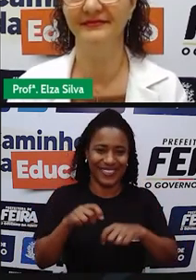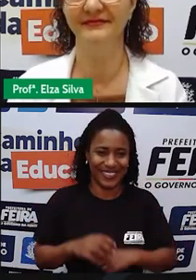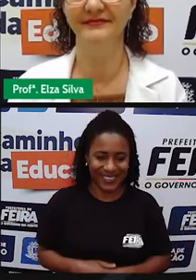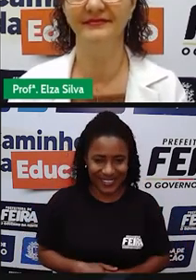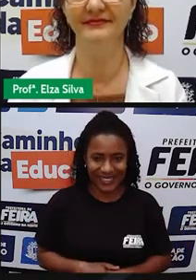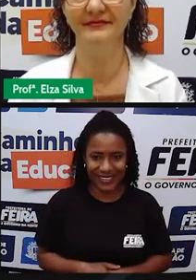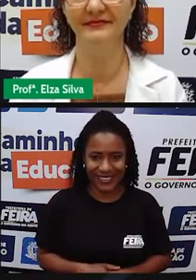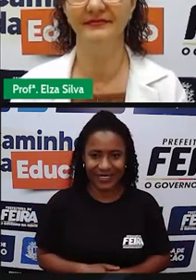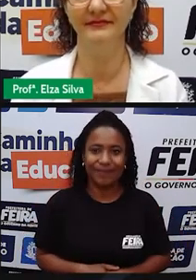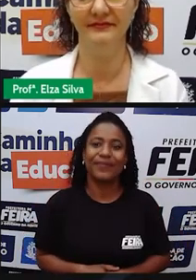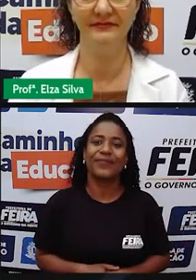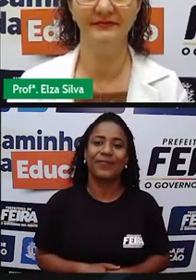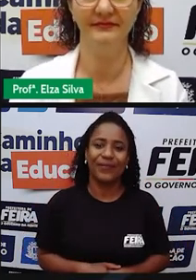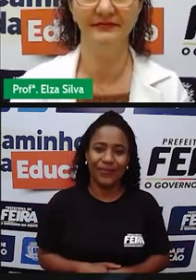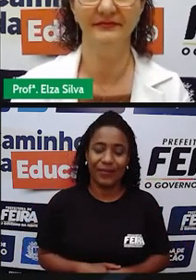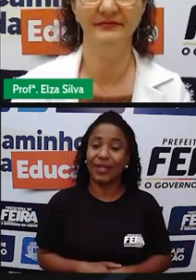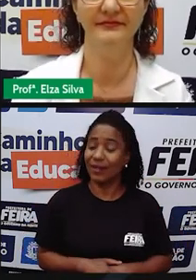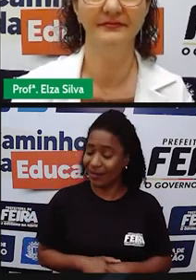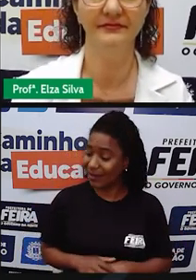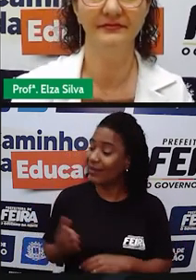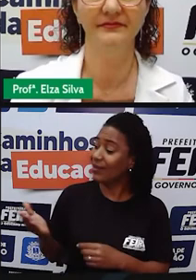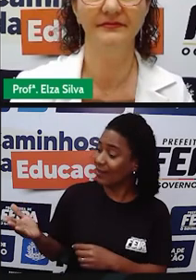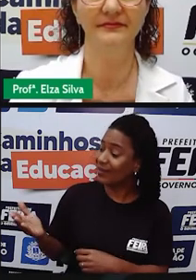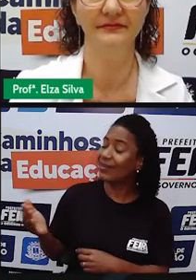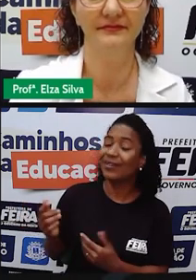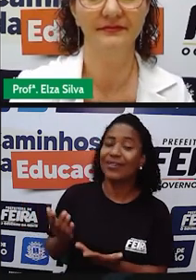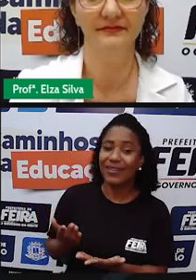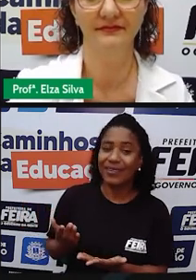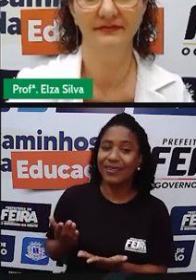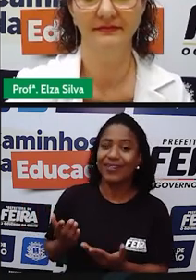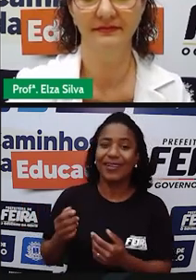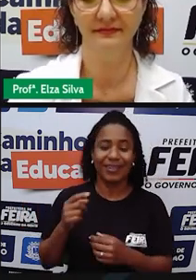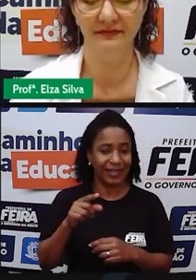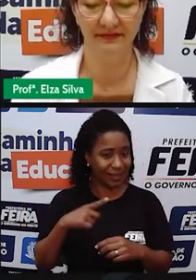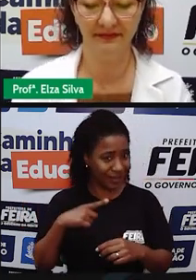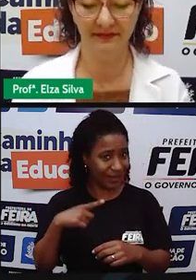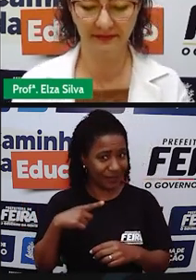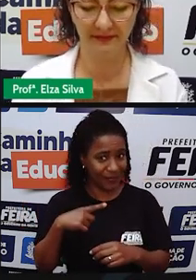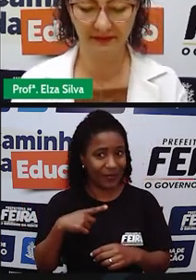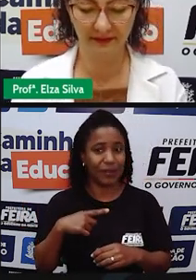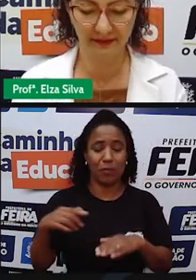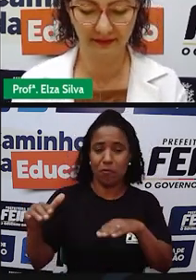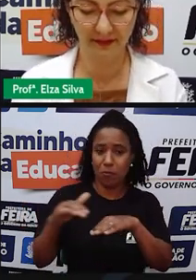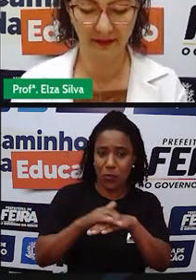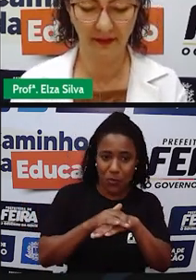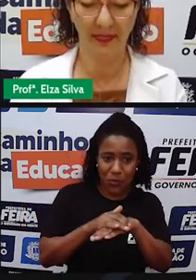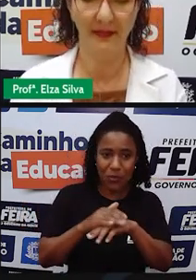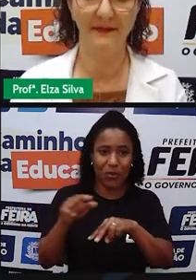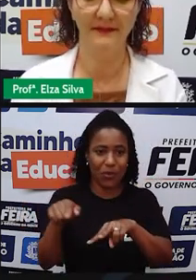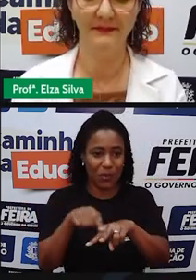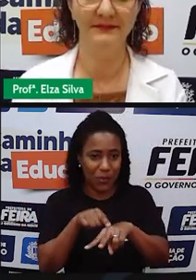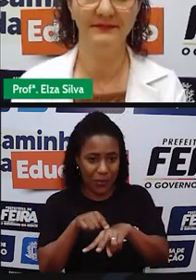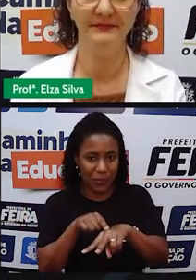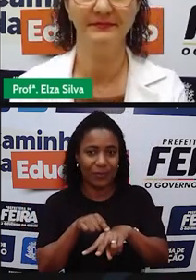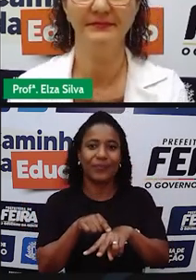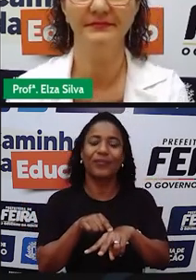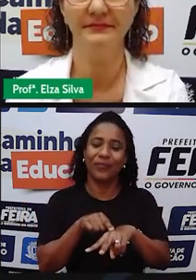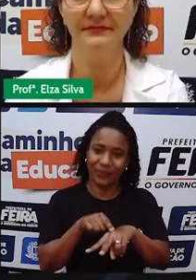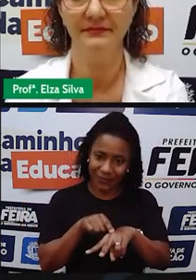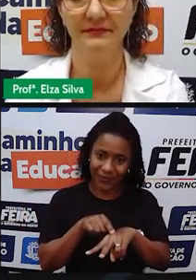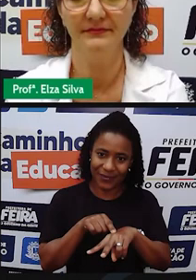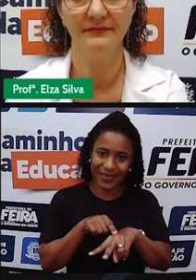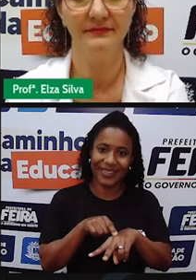some kinds of shoes, alguns tipos de sapatos, flip-flops, são